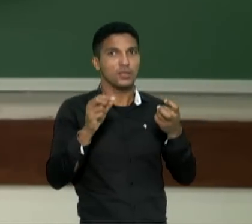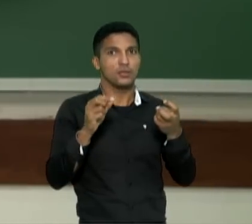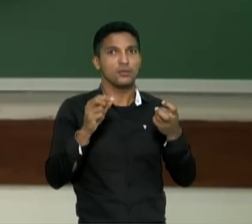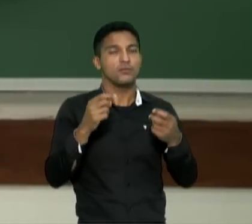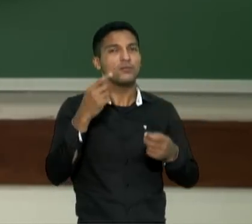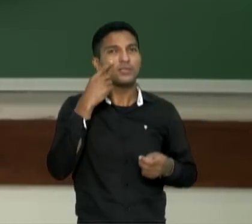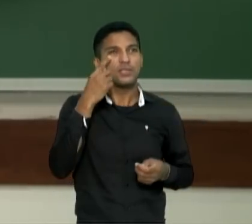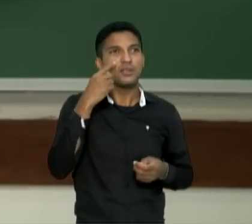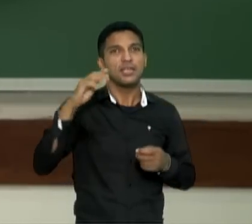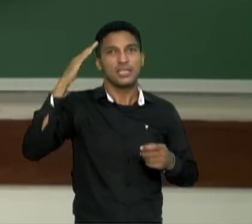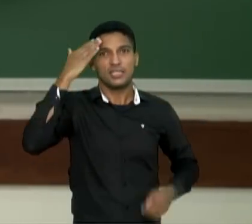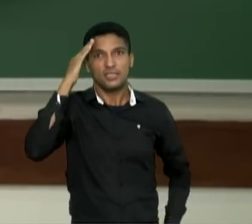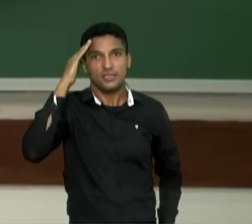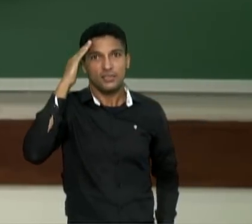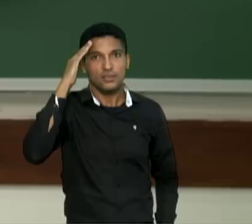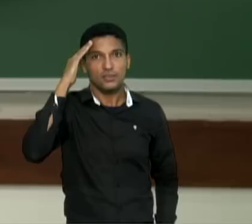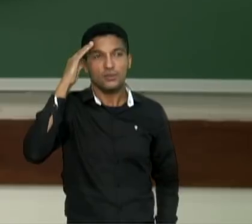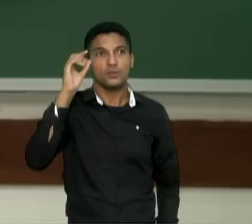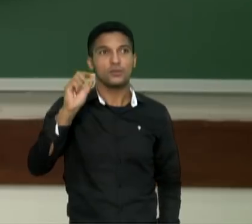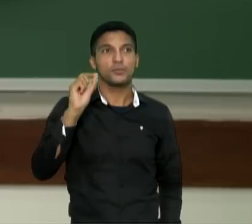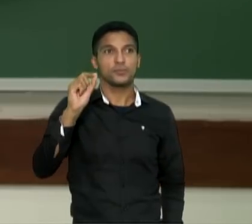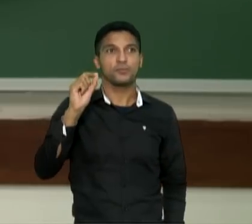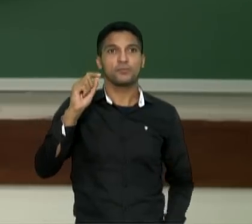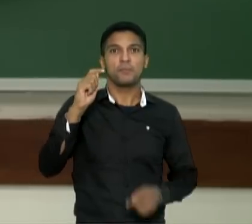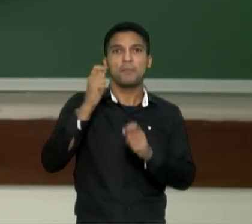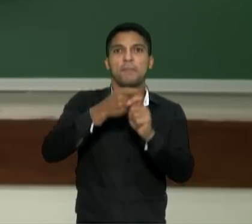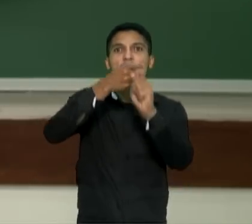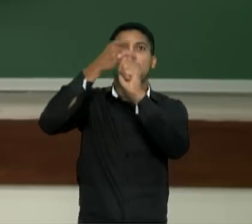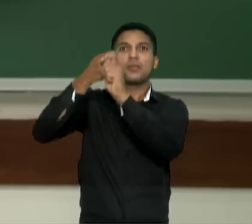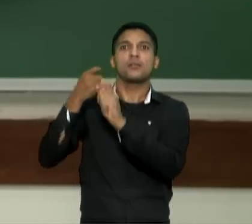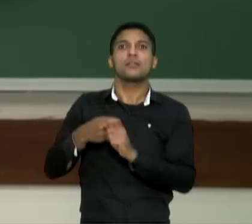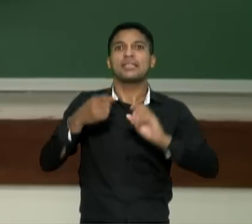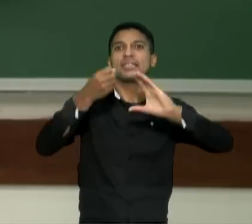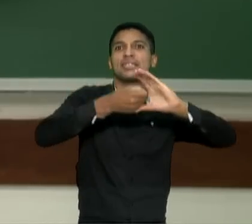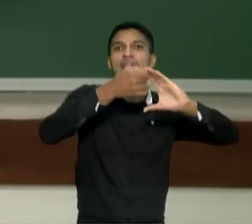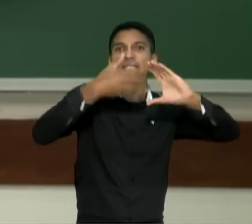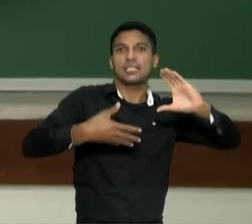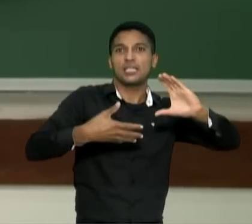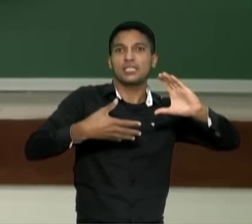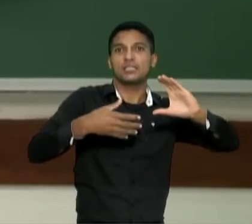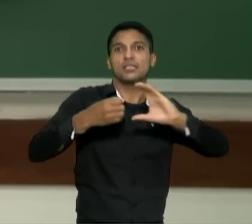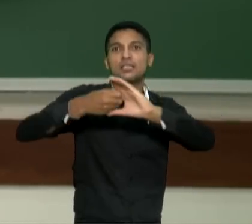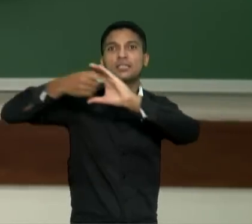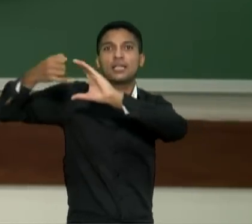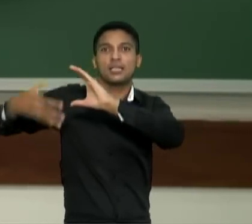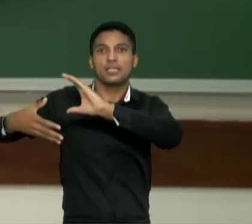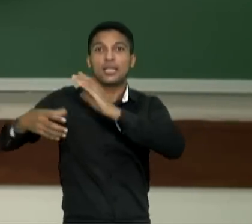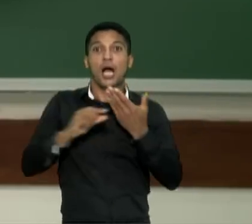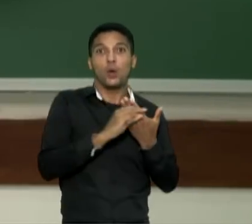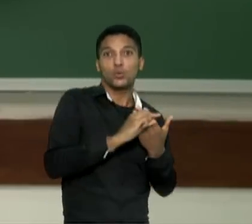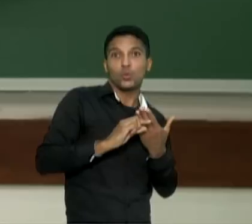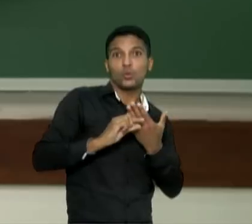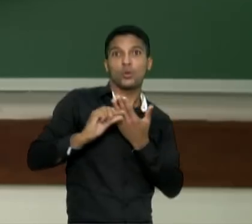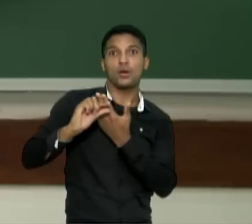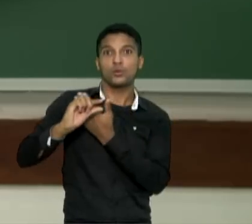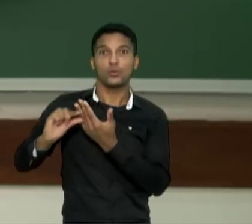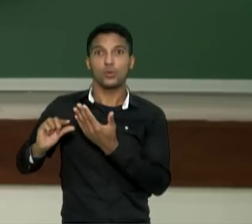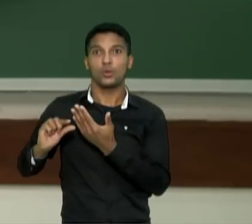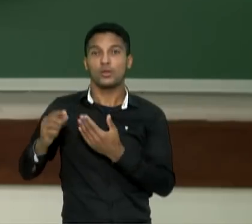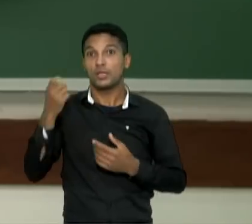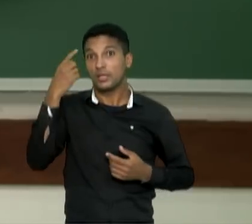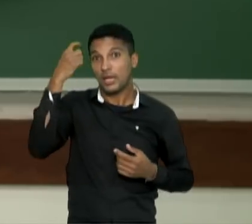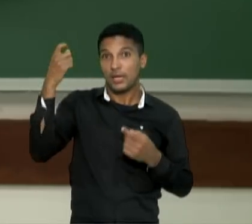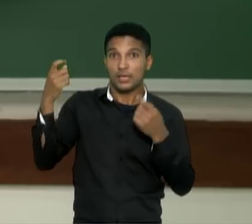retirando, entendendo melhor as características das pessoas naquele momento, quais eram as ideias com que